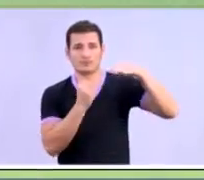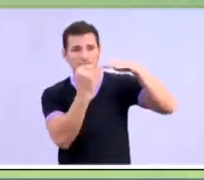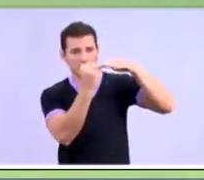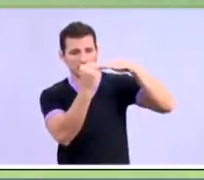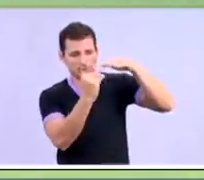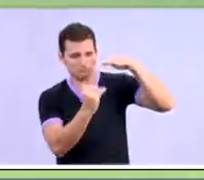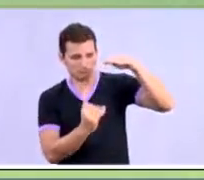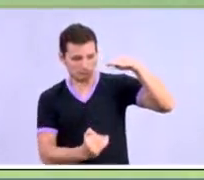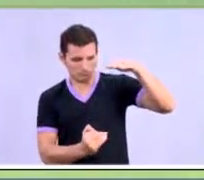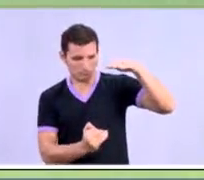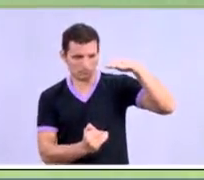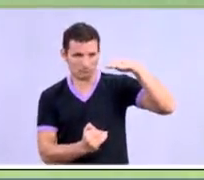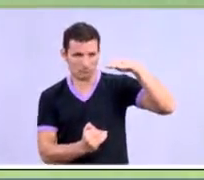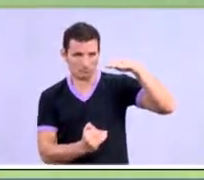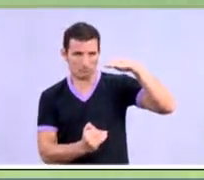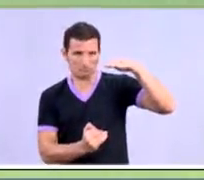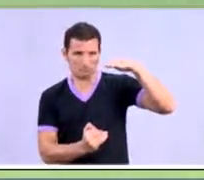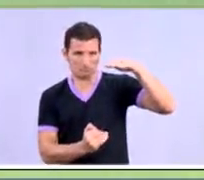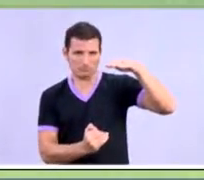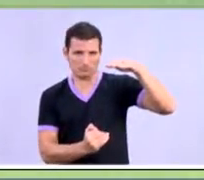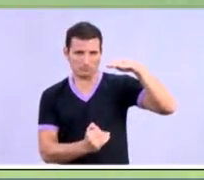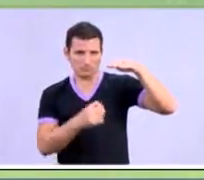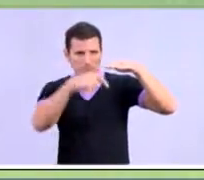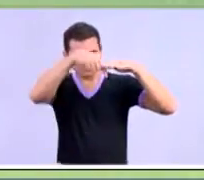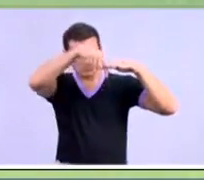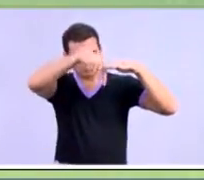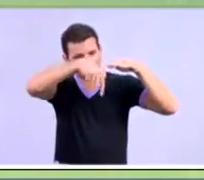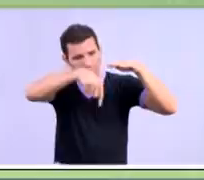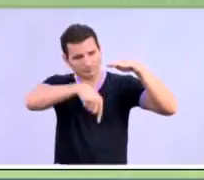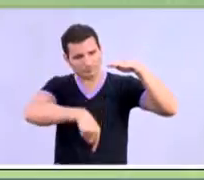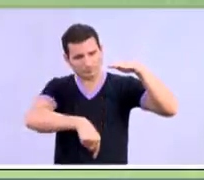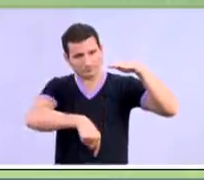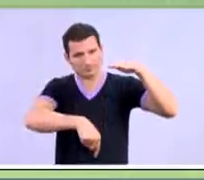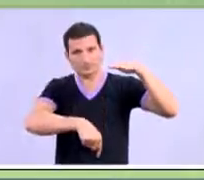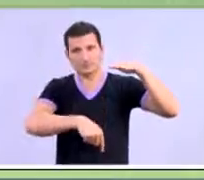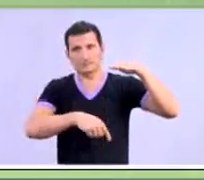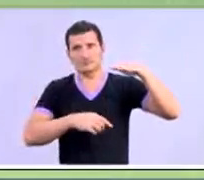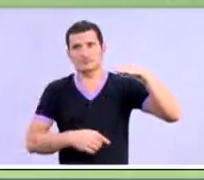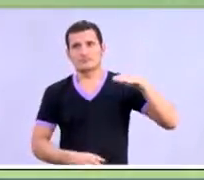baixo, seguindo este fluxo, ok? Seria, lembre-se de A,